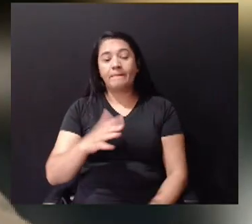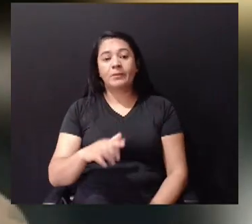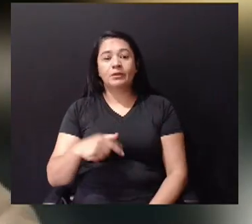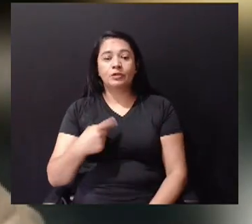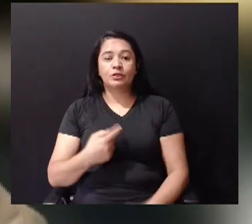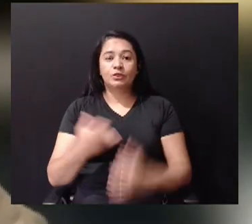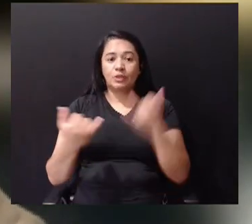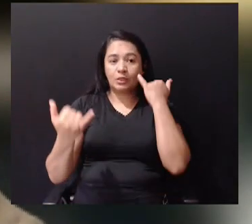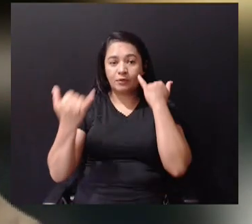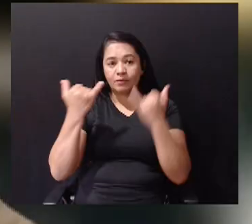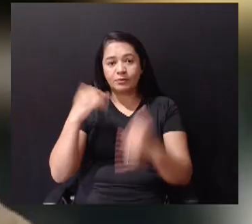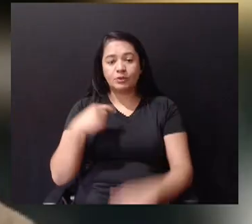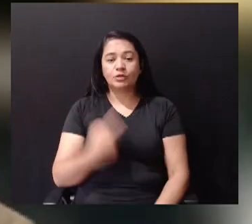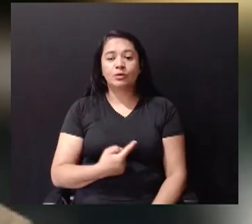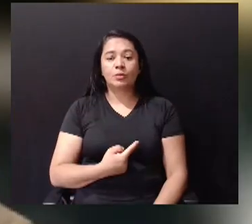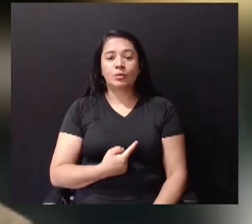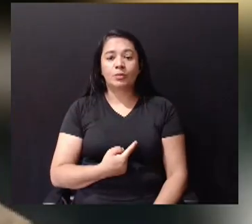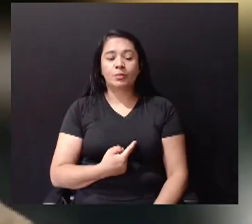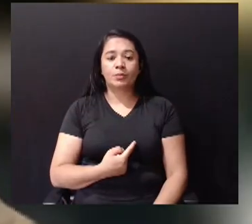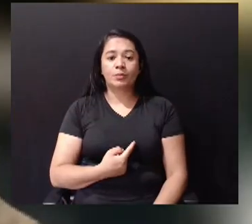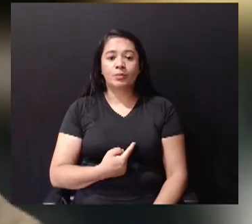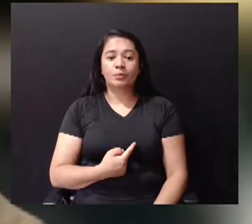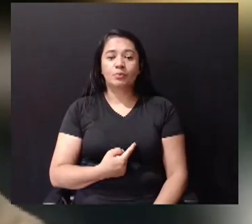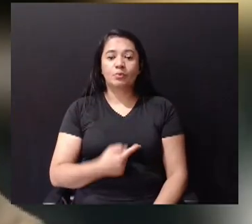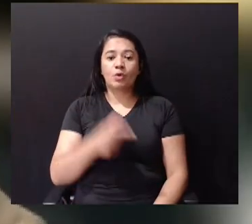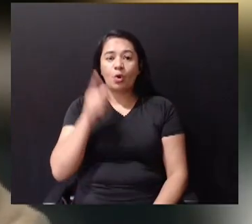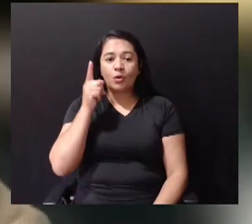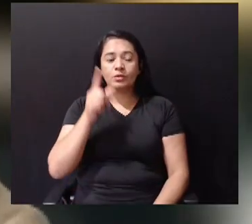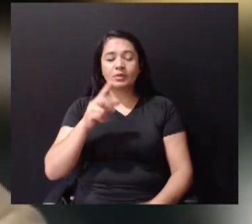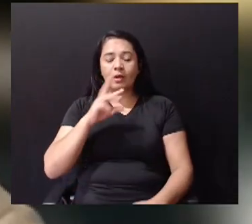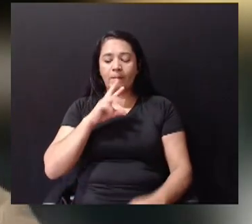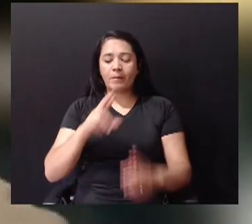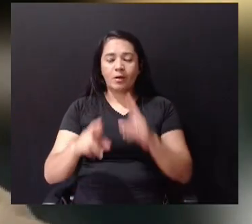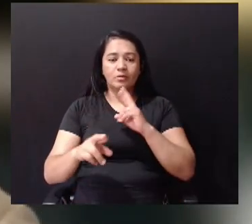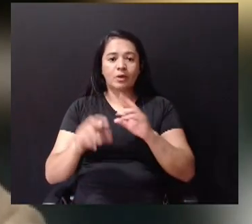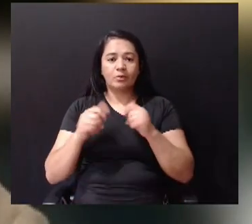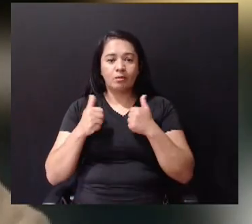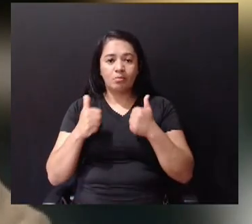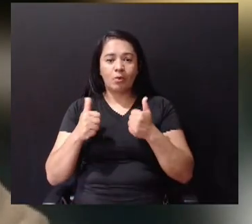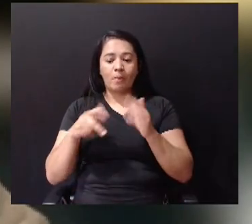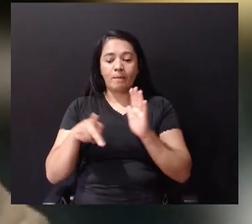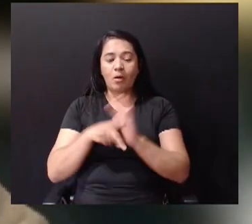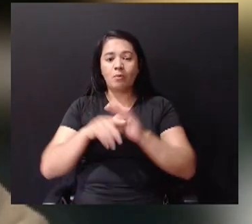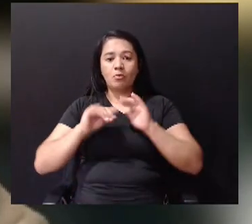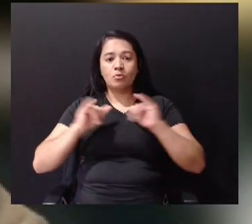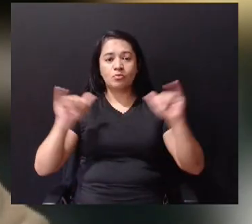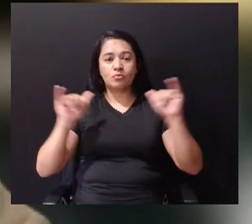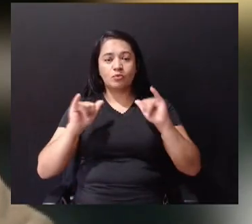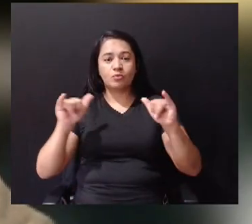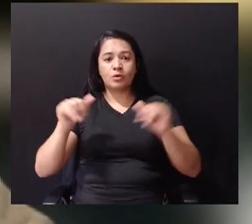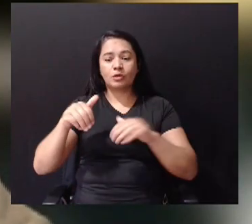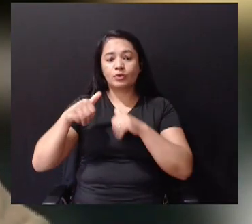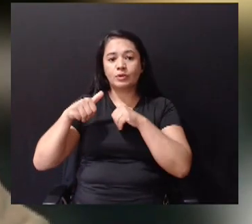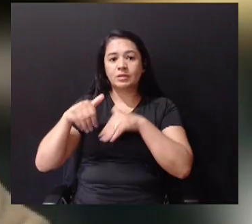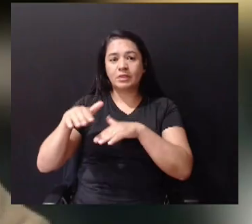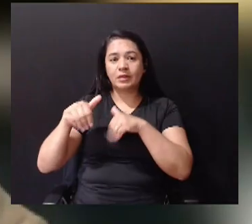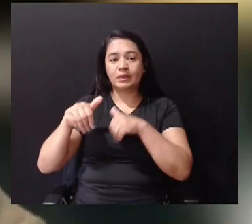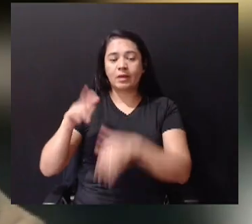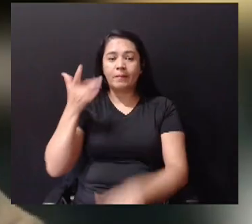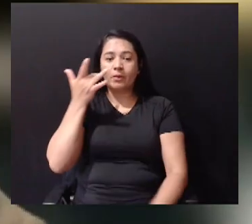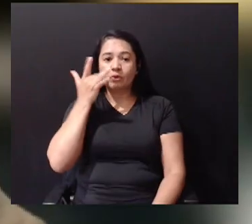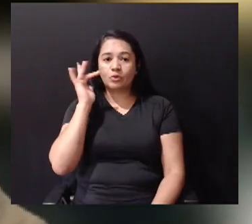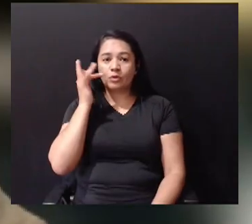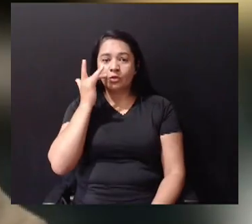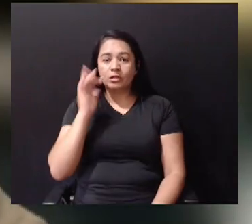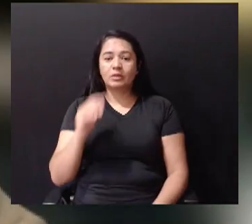vai ter um bom resultado dessa campanha toda do Setembro Dourado, que é isso, dar as informações necessárias para